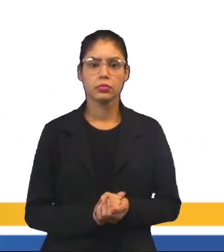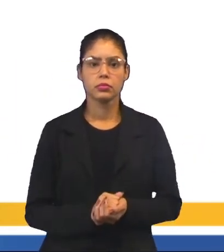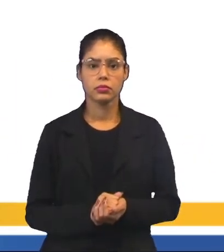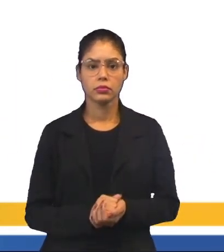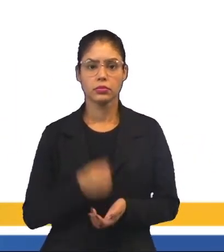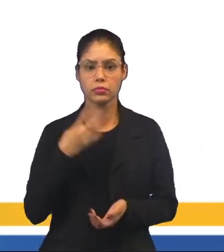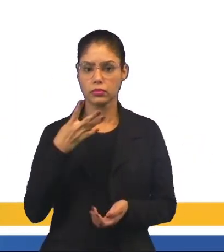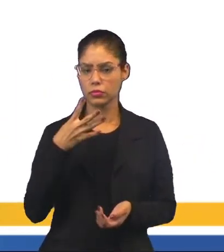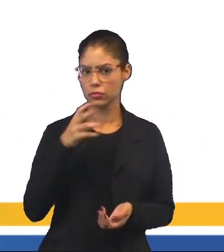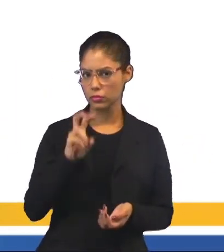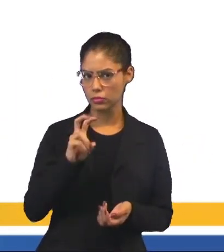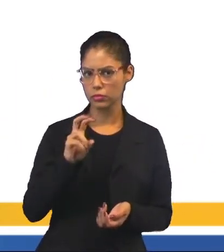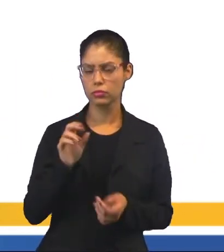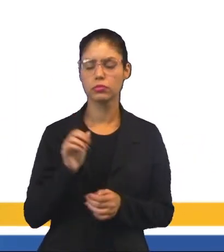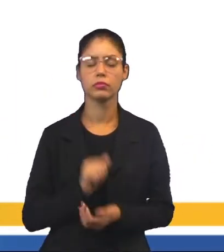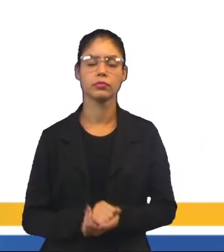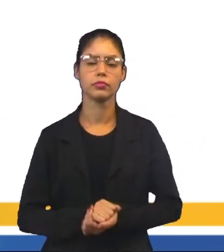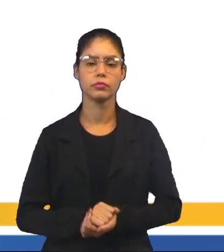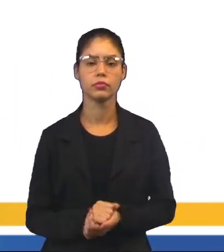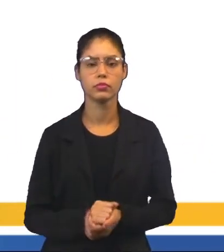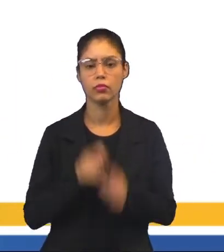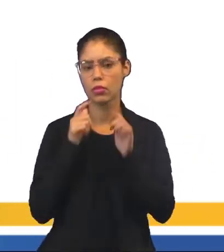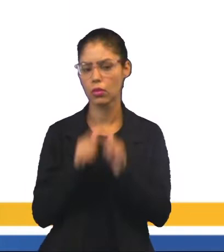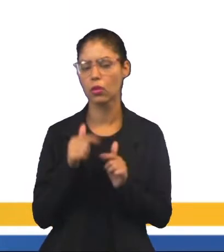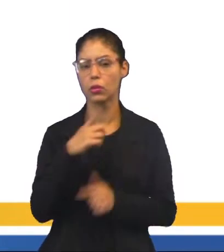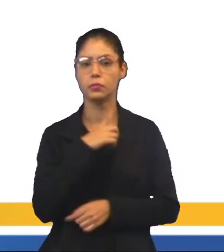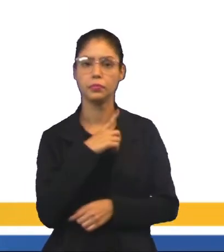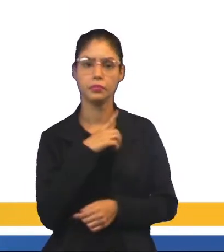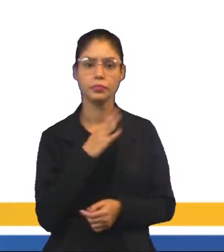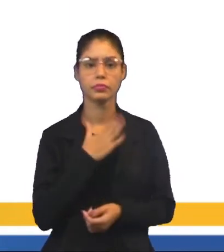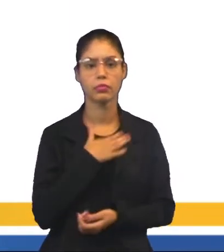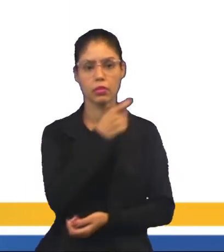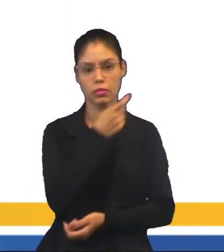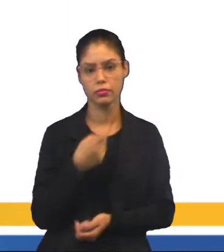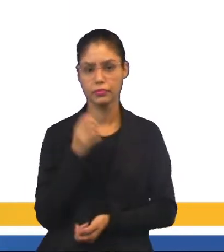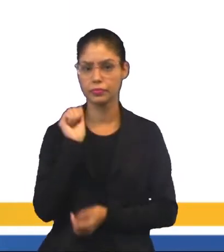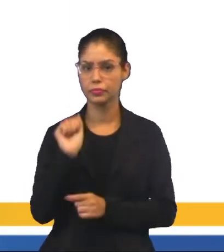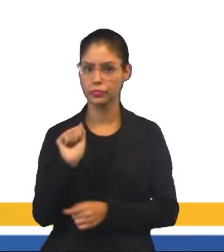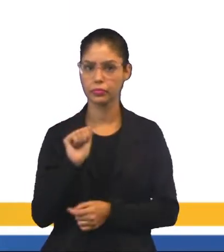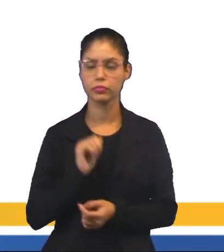de 45 graus. Onde eu vou ter meu XA